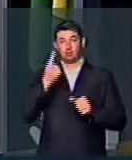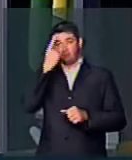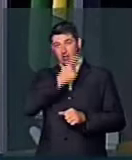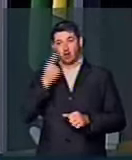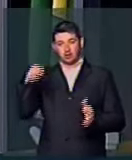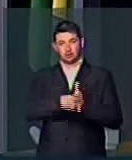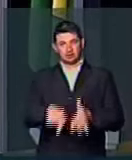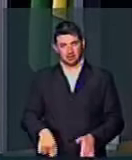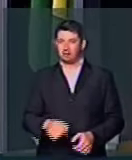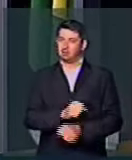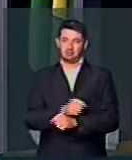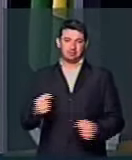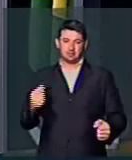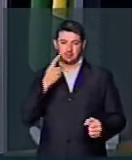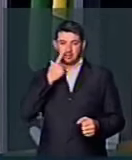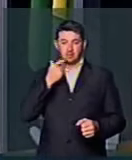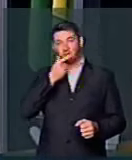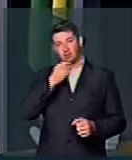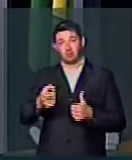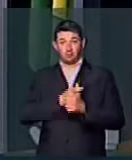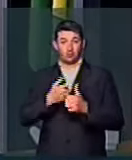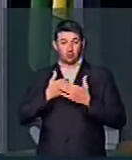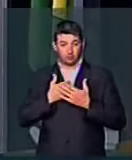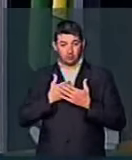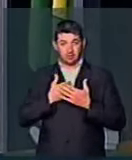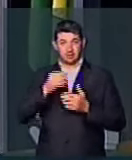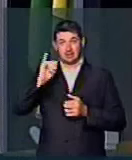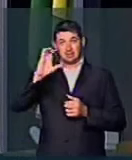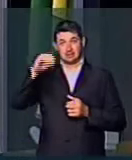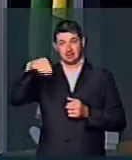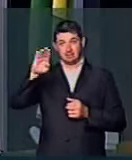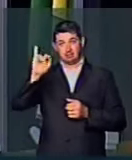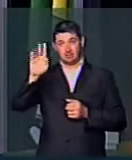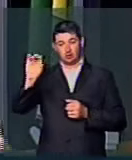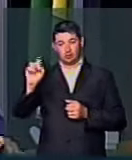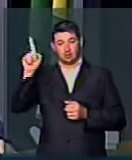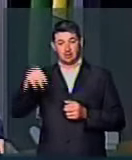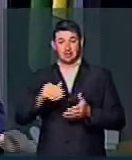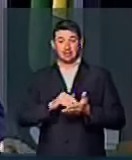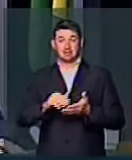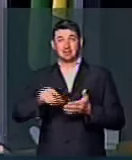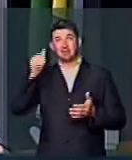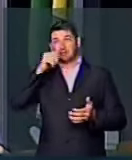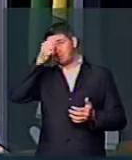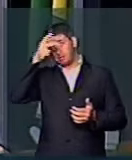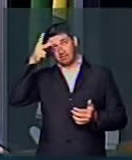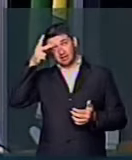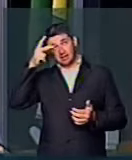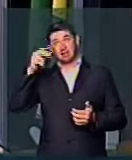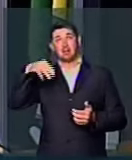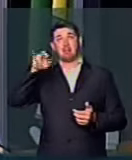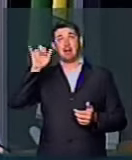de voo está aqui. E o cara que me multou, né, o cidadão que me multou, do ICMBio, ele é secretário de Meio Ambiente da prefeita Maria